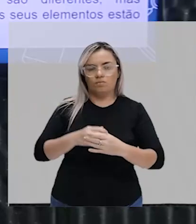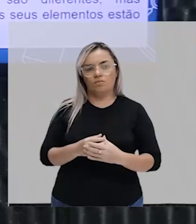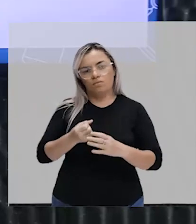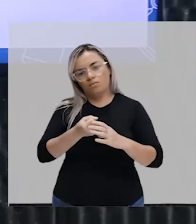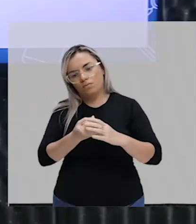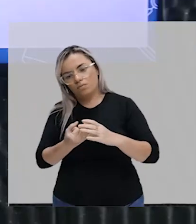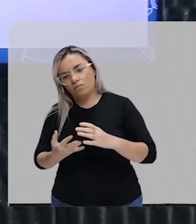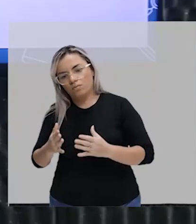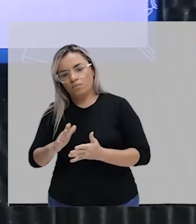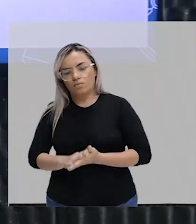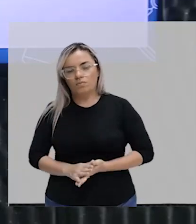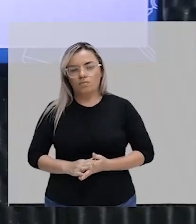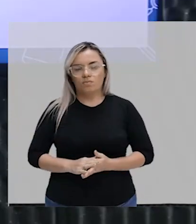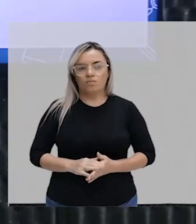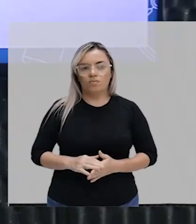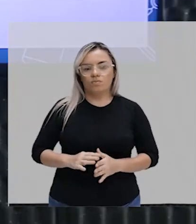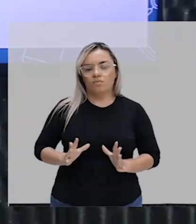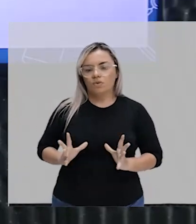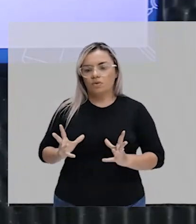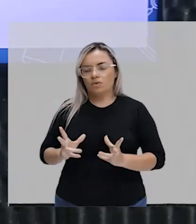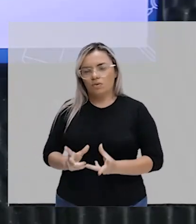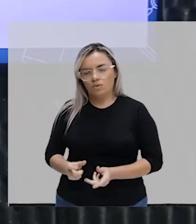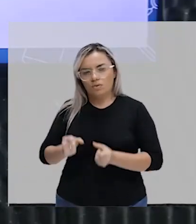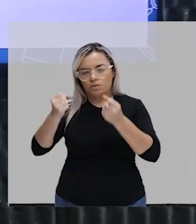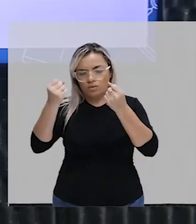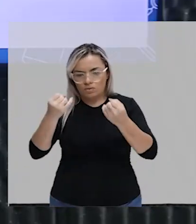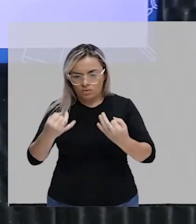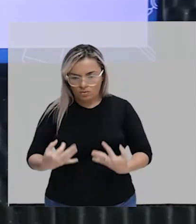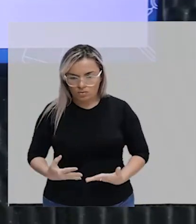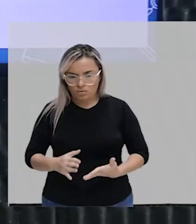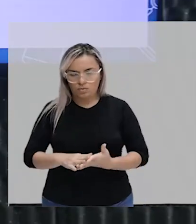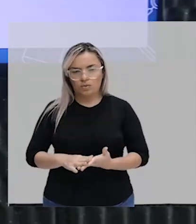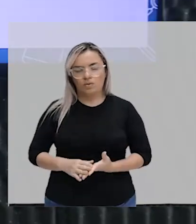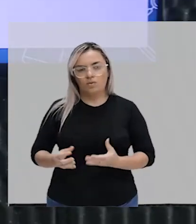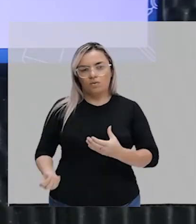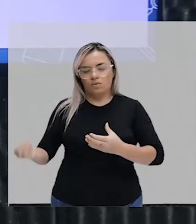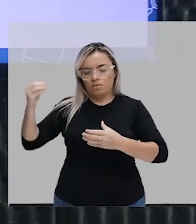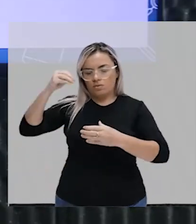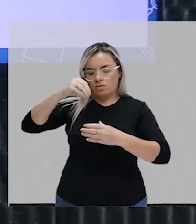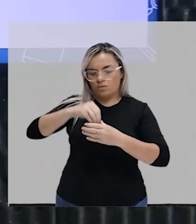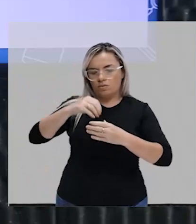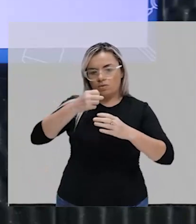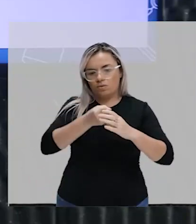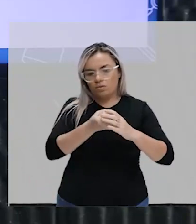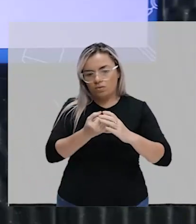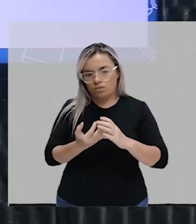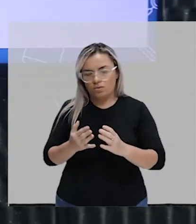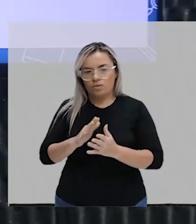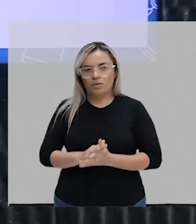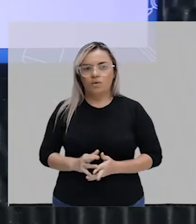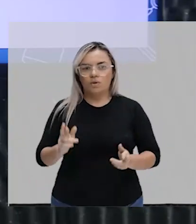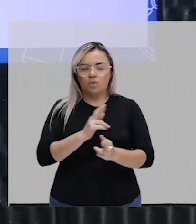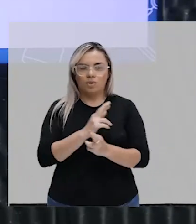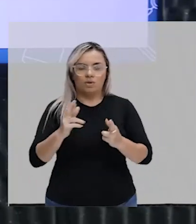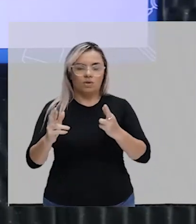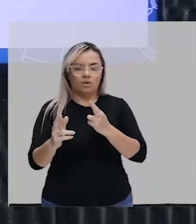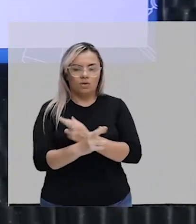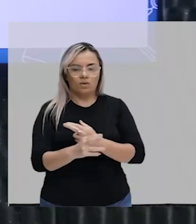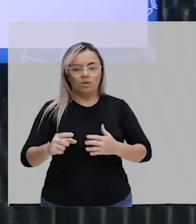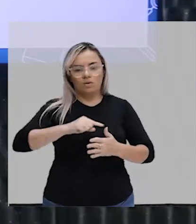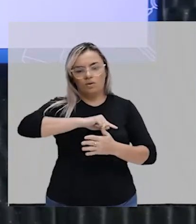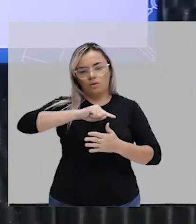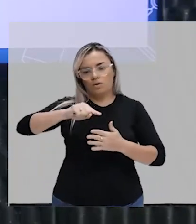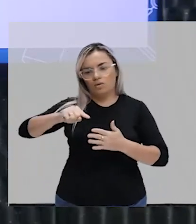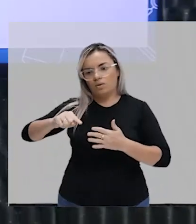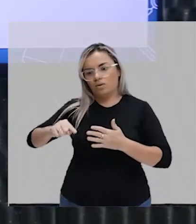eu falo a respeito dessa inclusão, é porque eu estou associando aos termos. Olha só, aqui eles